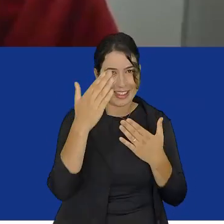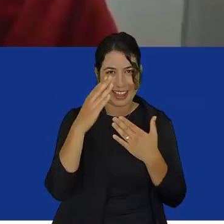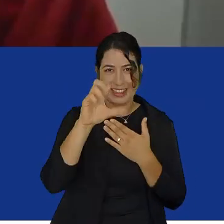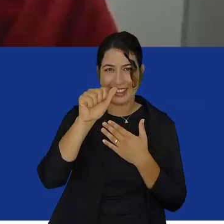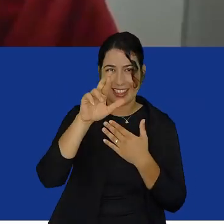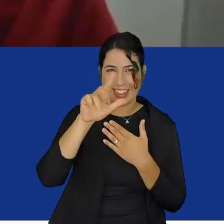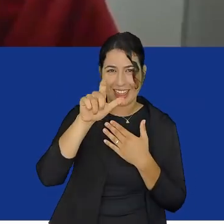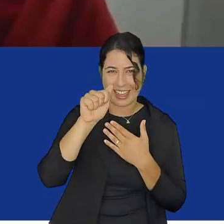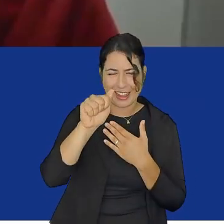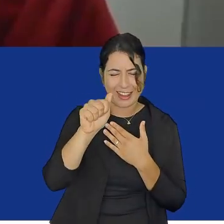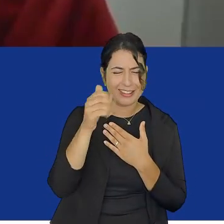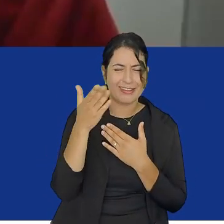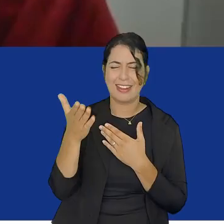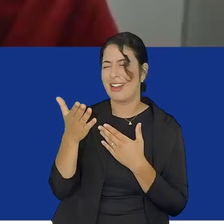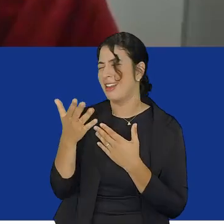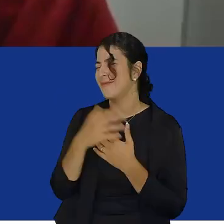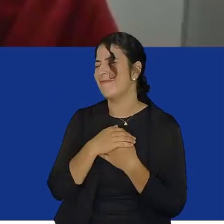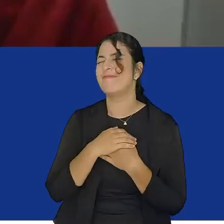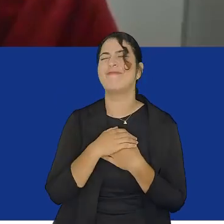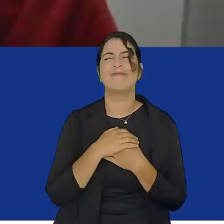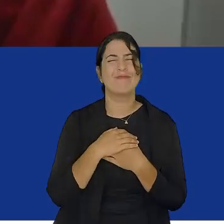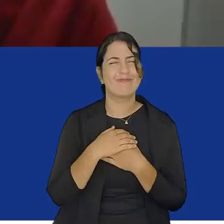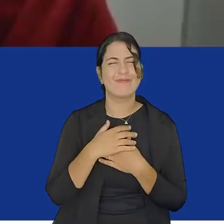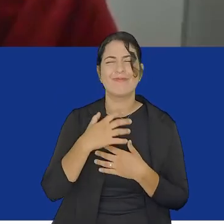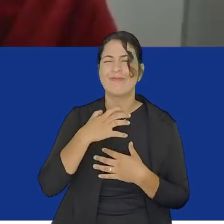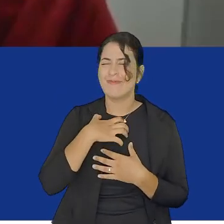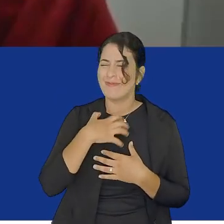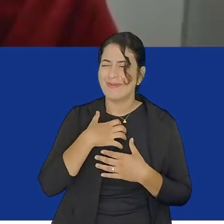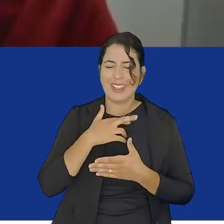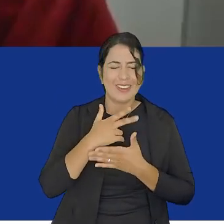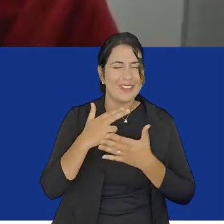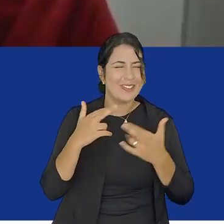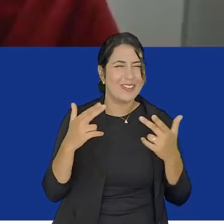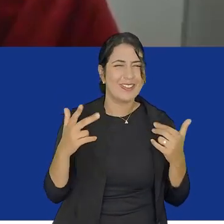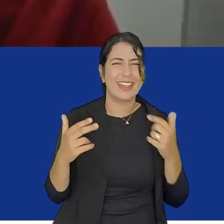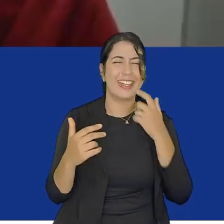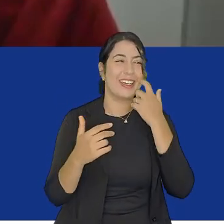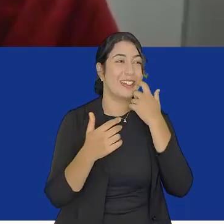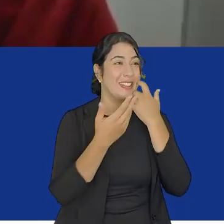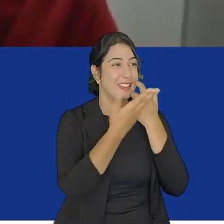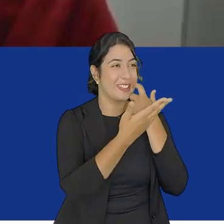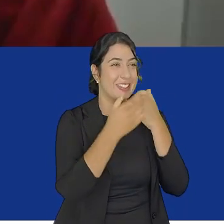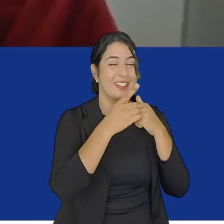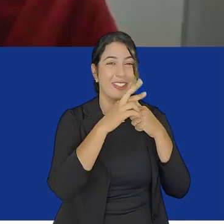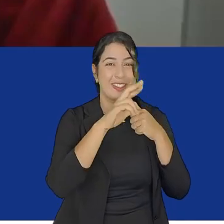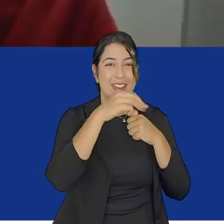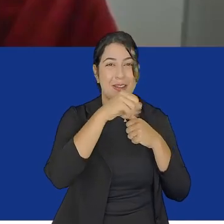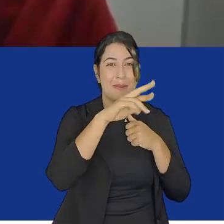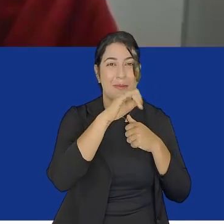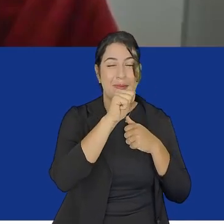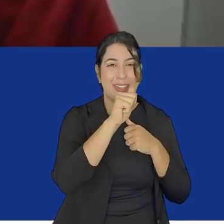em compartilhar e em mexer muitas coisas aqui. A doutora Maria Fernanda, pela confiança, por esse